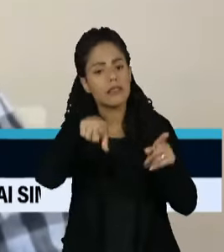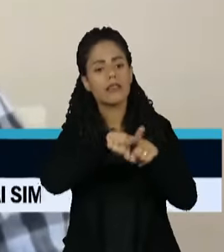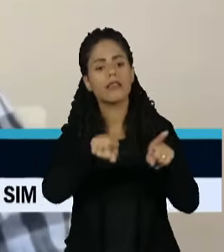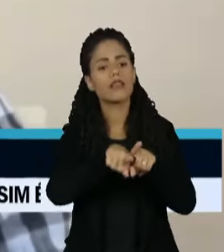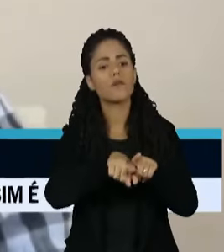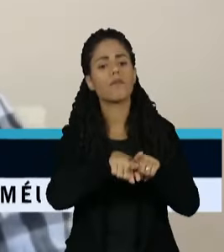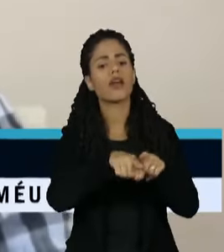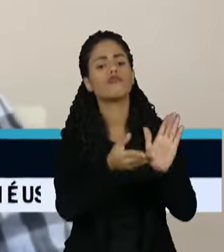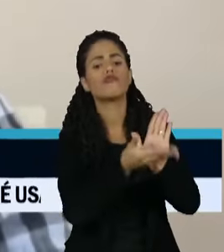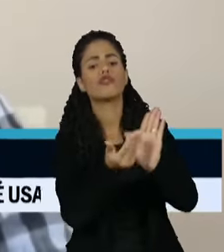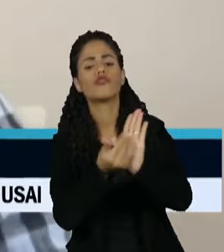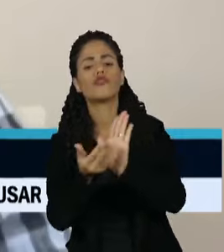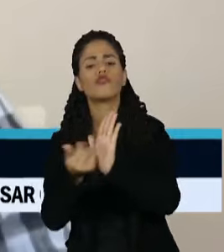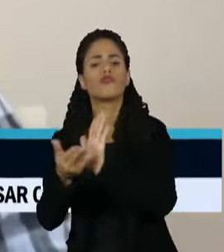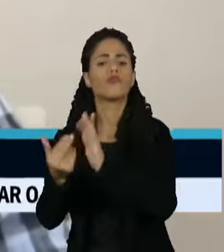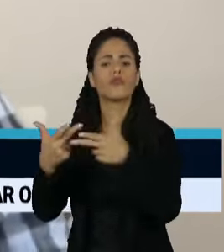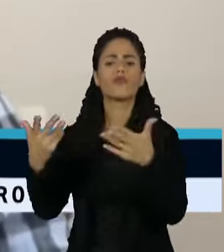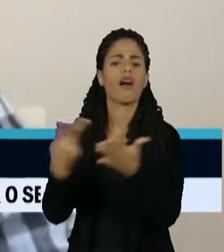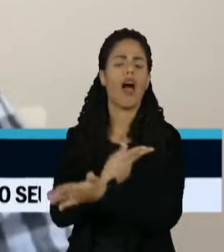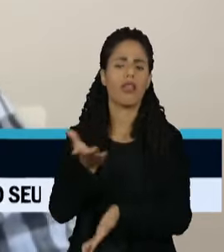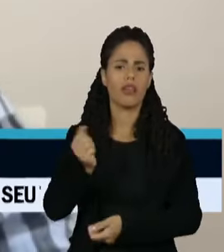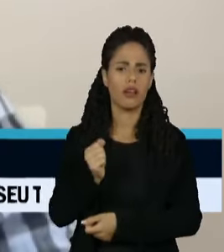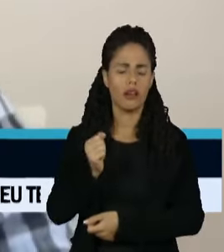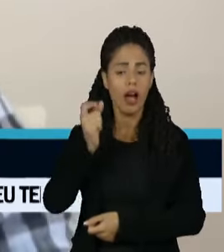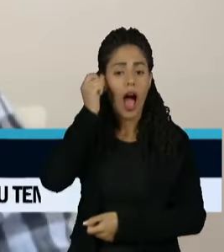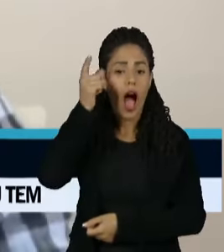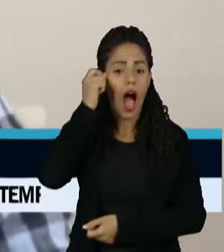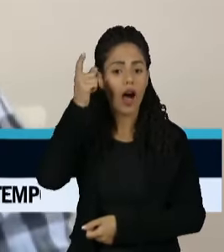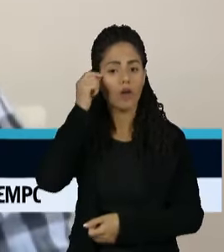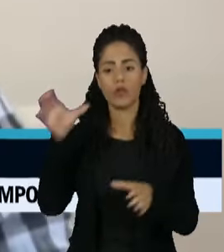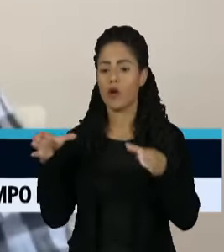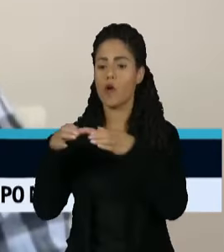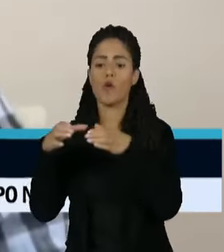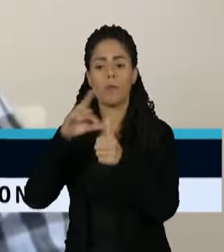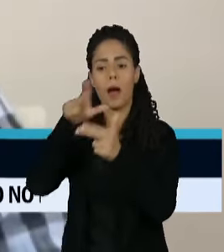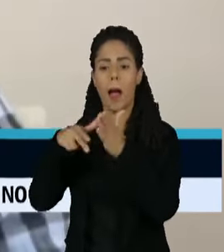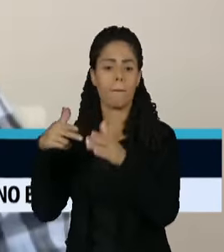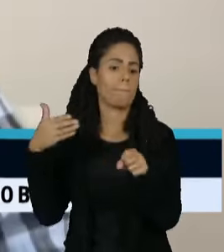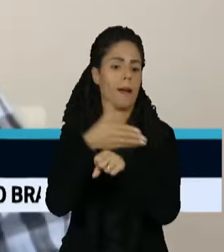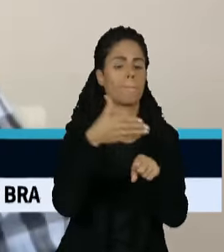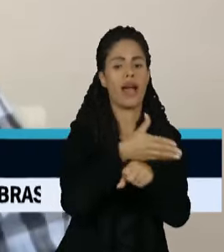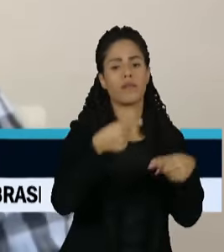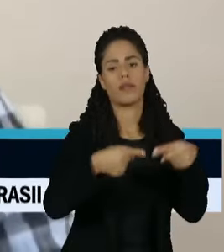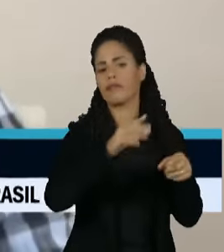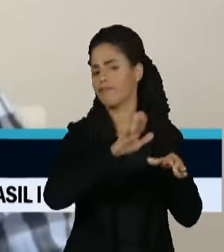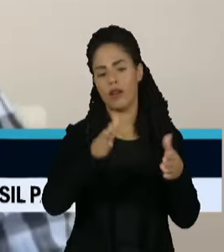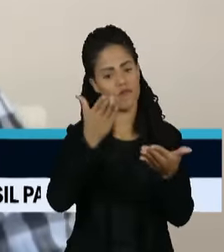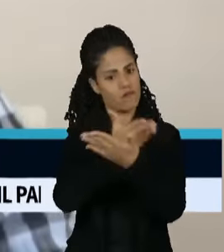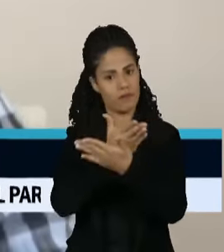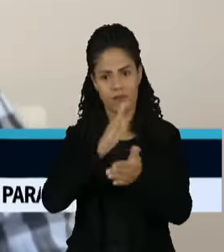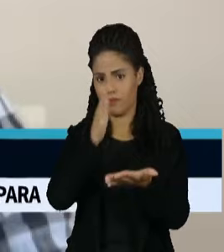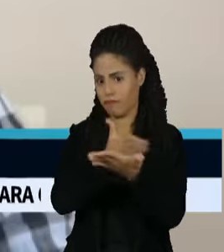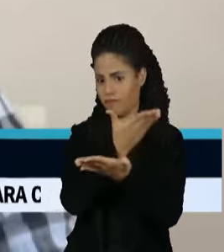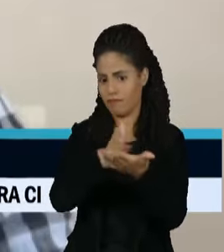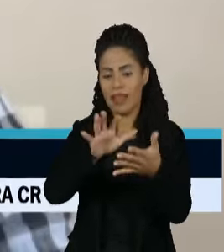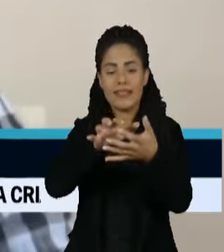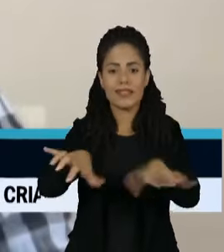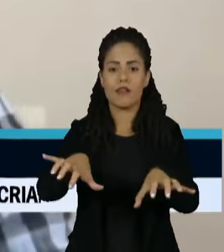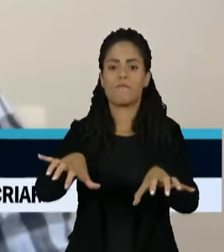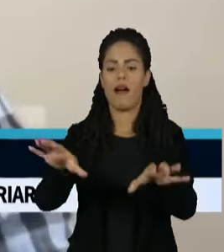com essa cultura que existe no Brasil, propagada pelas Forças Armadas e por parte da sociedade brasileira, que os militares